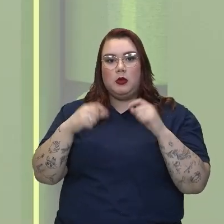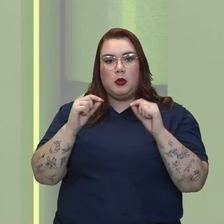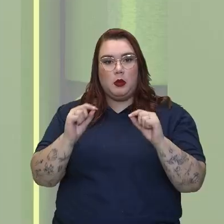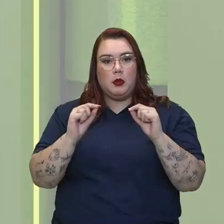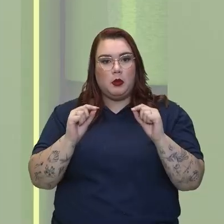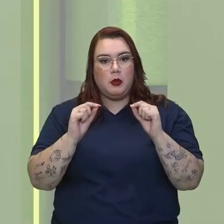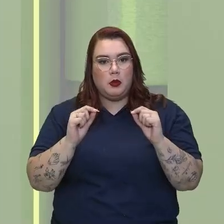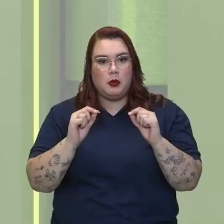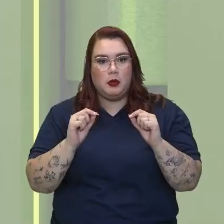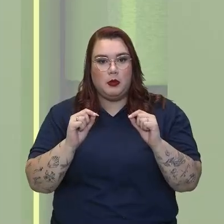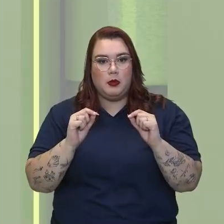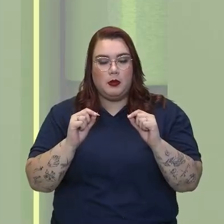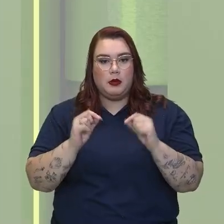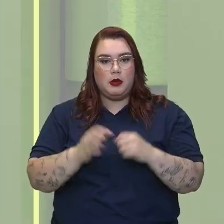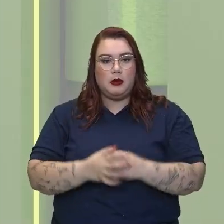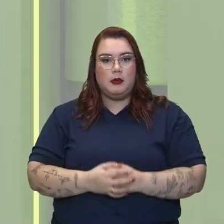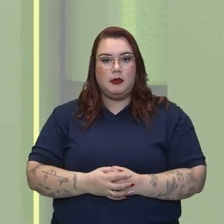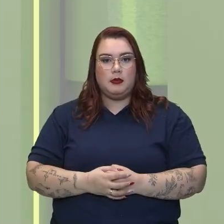esse